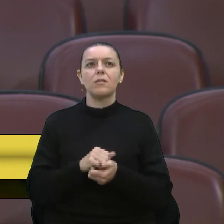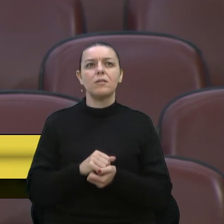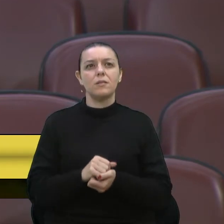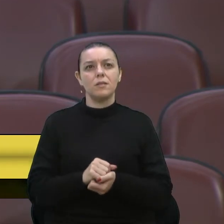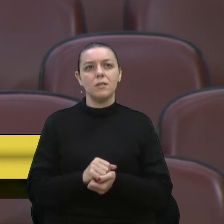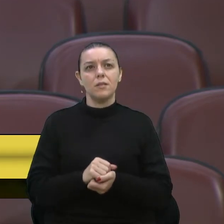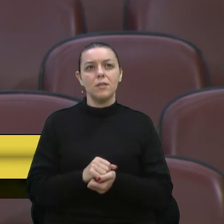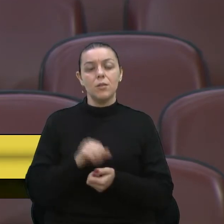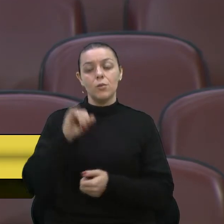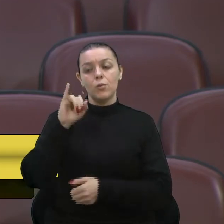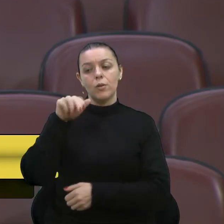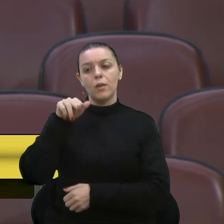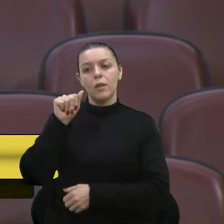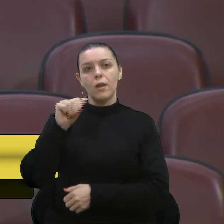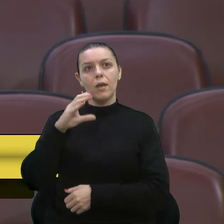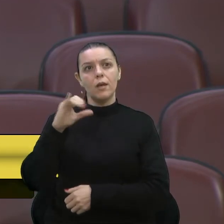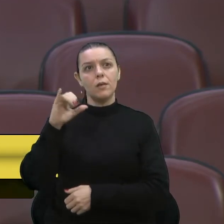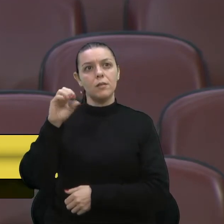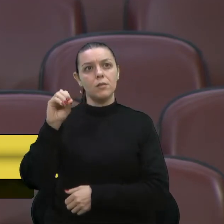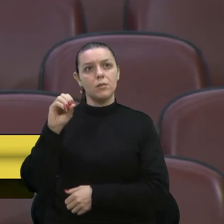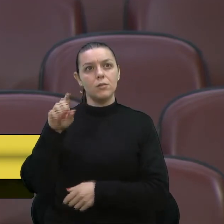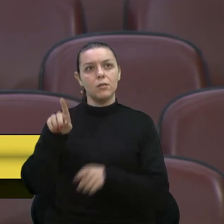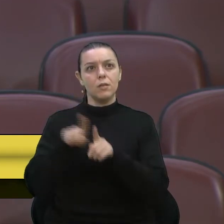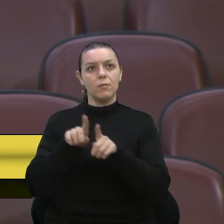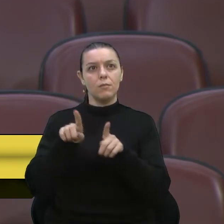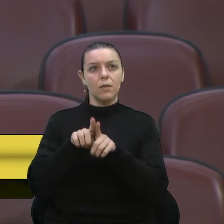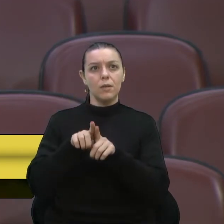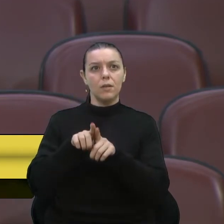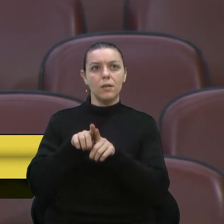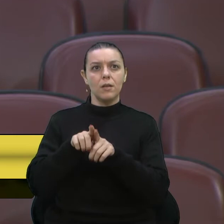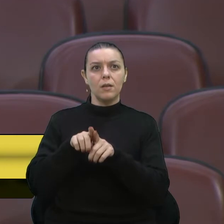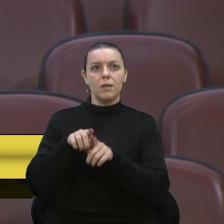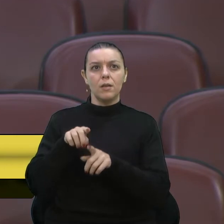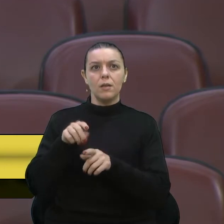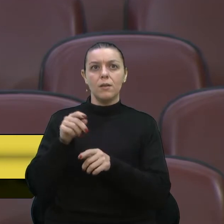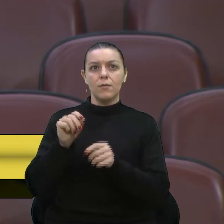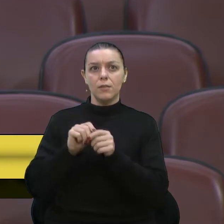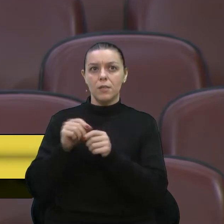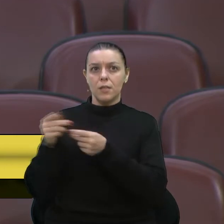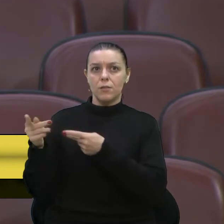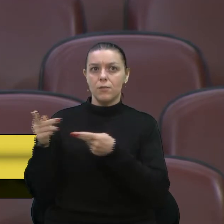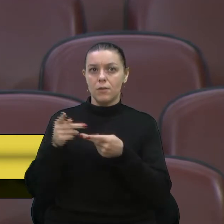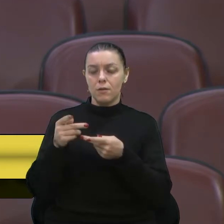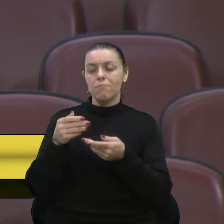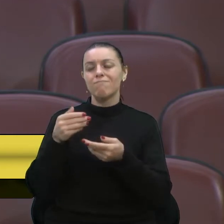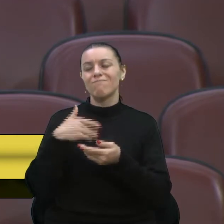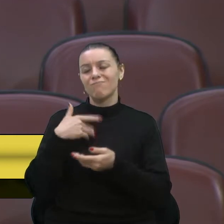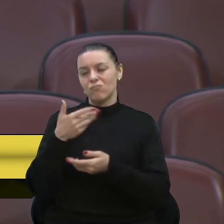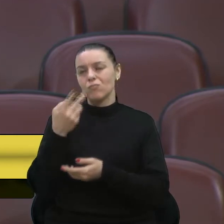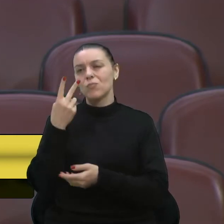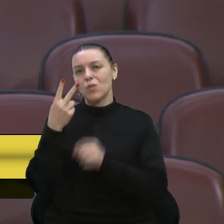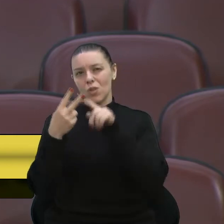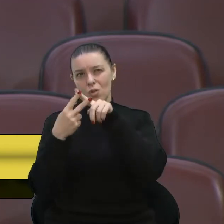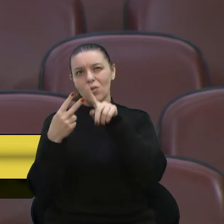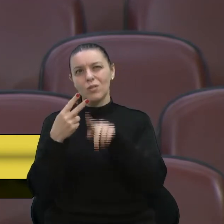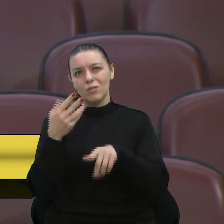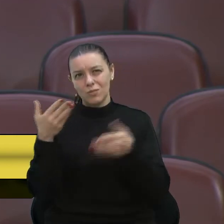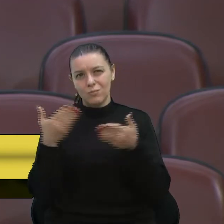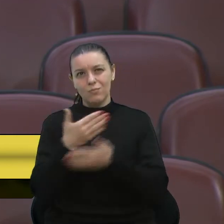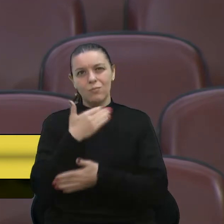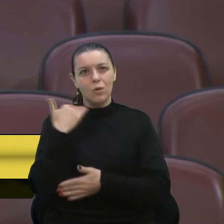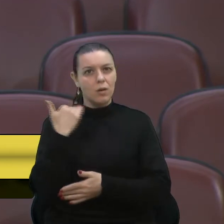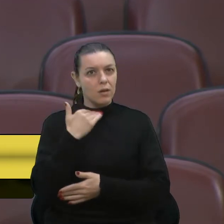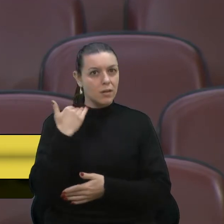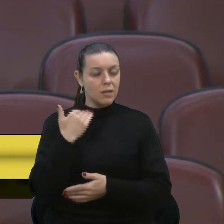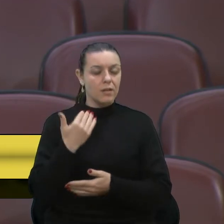o Inácio também levando ele na visita. Perdemos os dois guerreiros. Então, foi uma